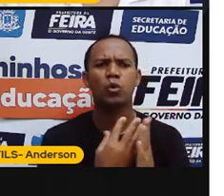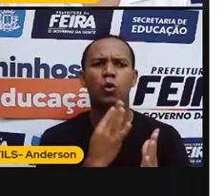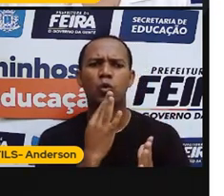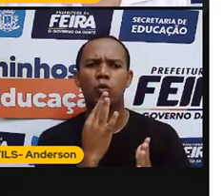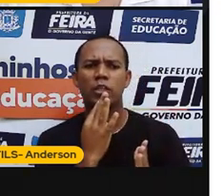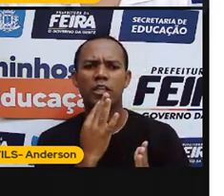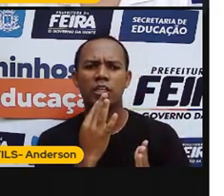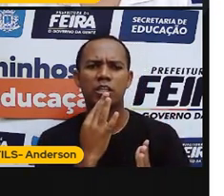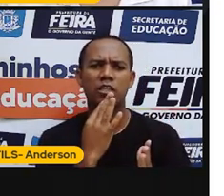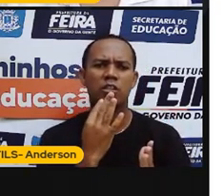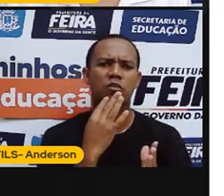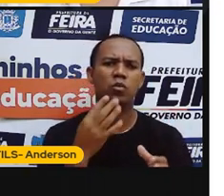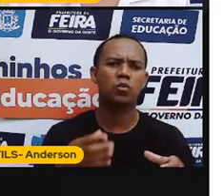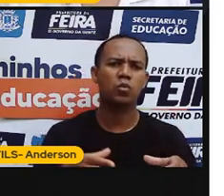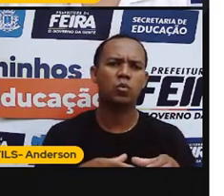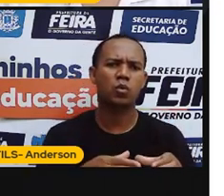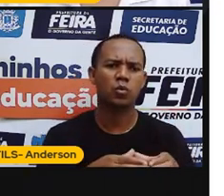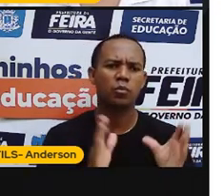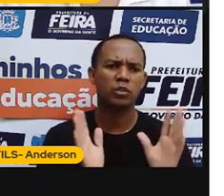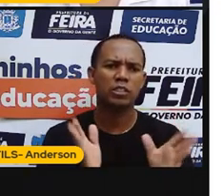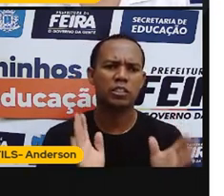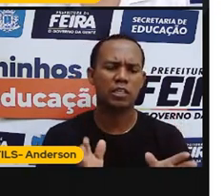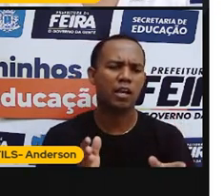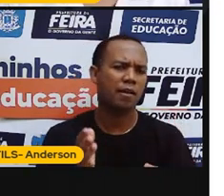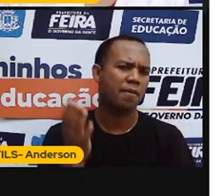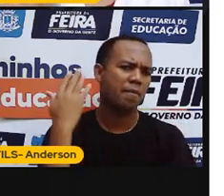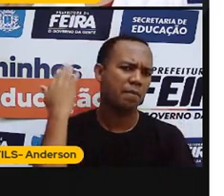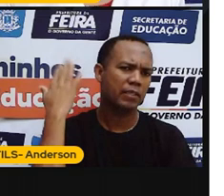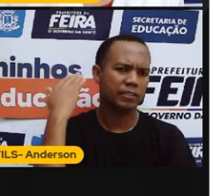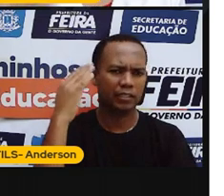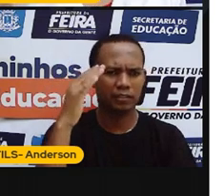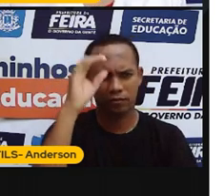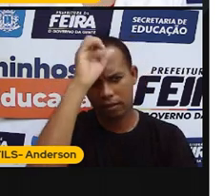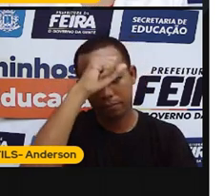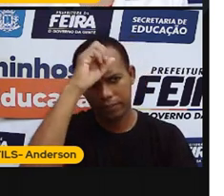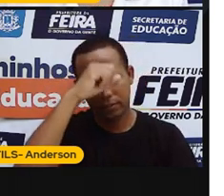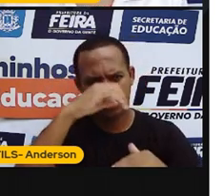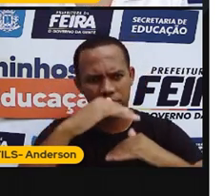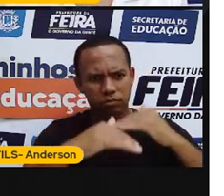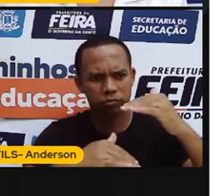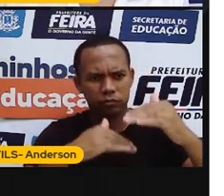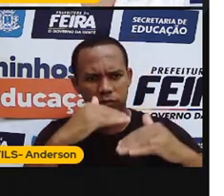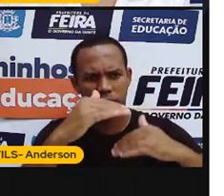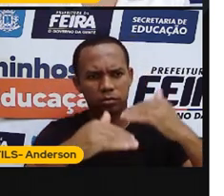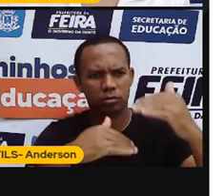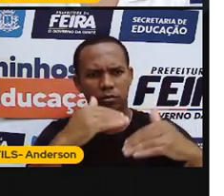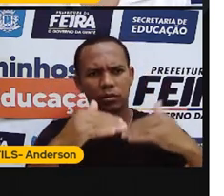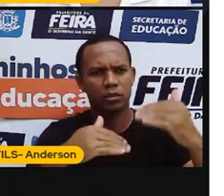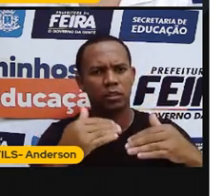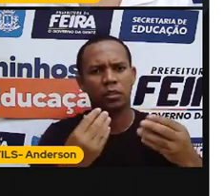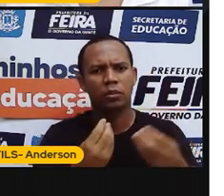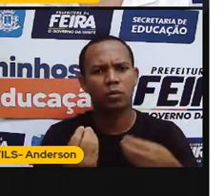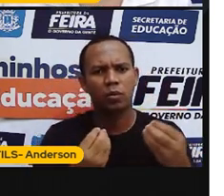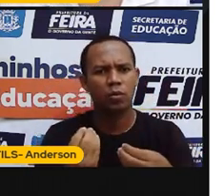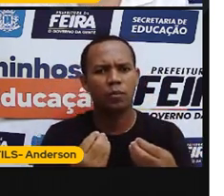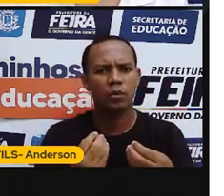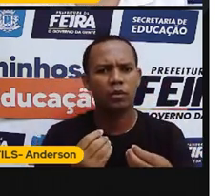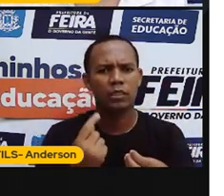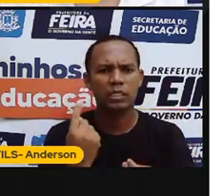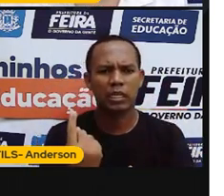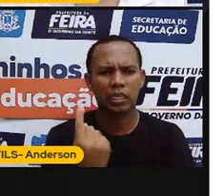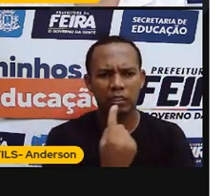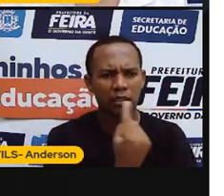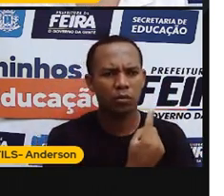conhece, mas que esses indígenas, eles estudaram e foram descobrindo com o passar do tempo para que cada uma dessas plantas